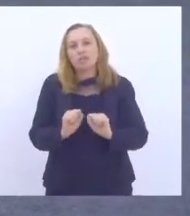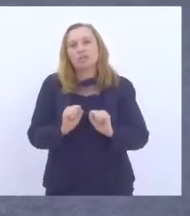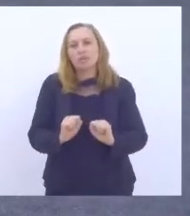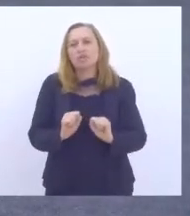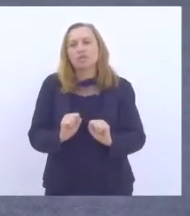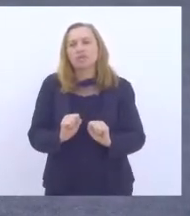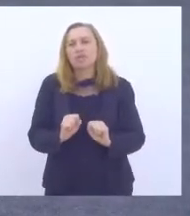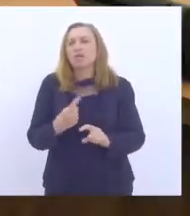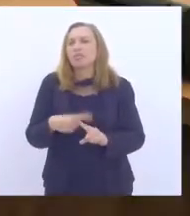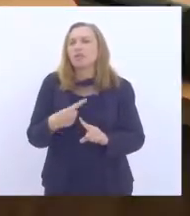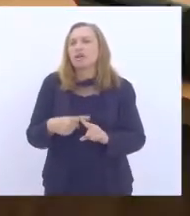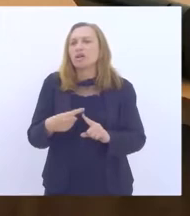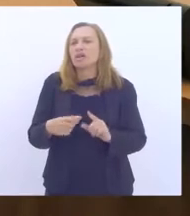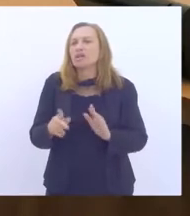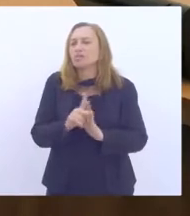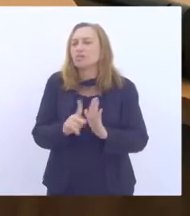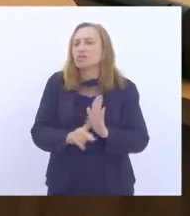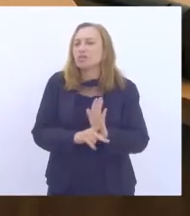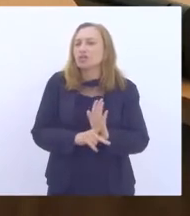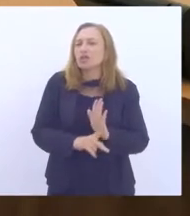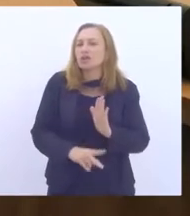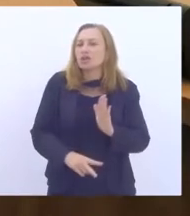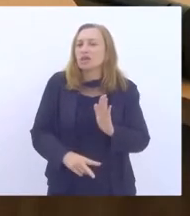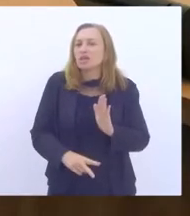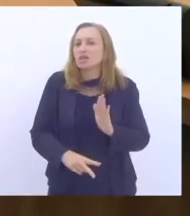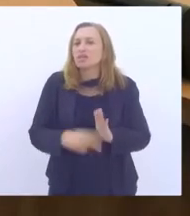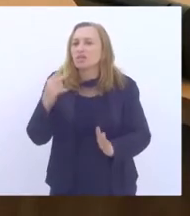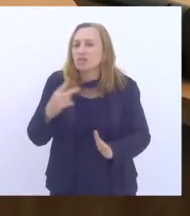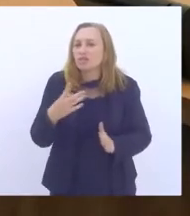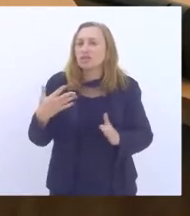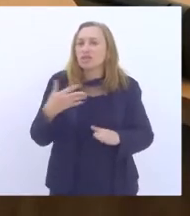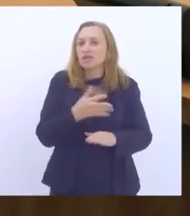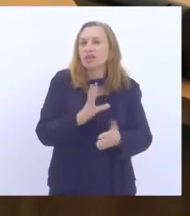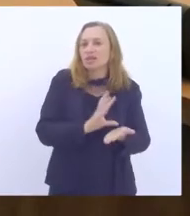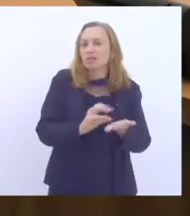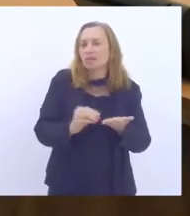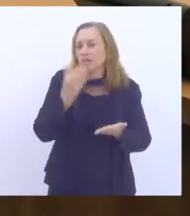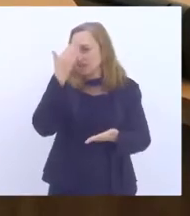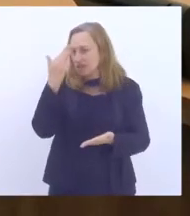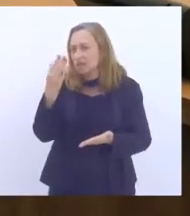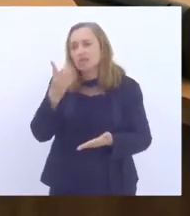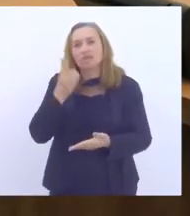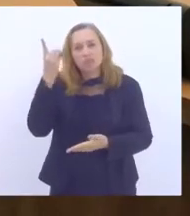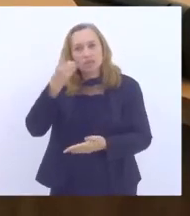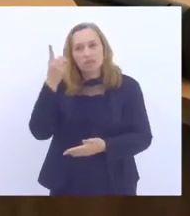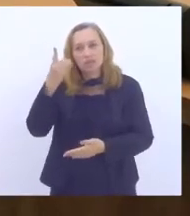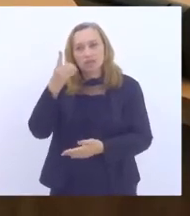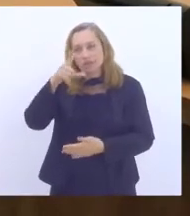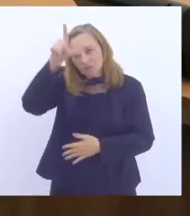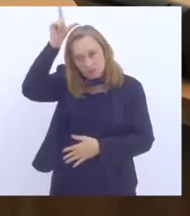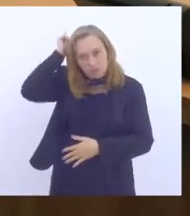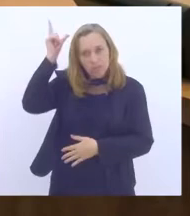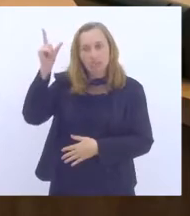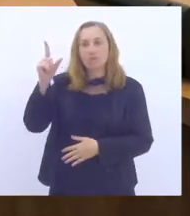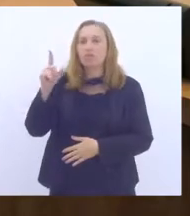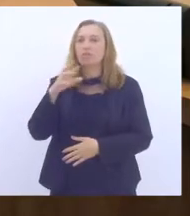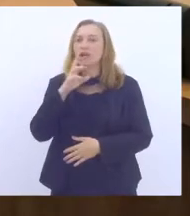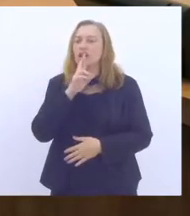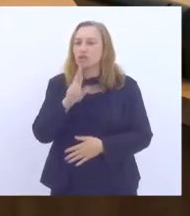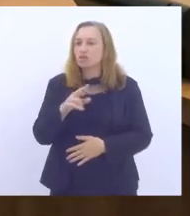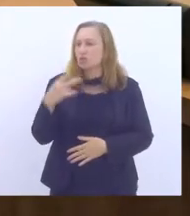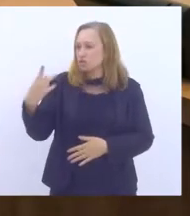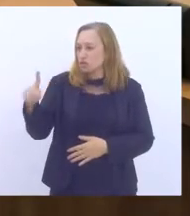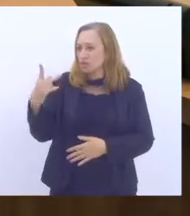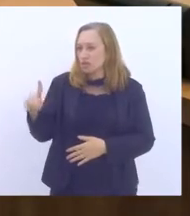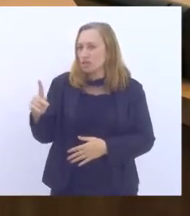possa porque esse projeto já tá é a segunda vez que ele entra em Pauta e eu quero agradecer muito Deputado Luiz Paulo pela solução que ele que Ele